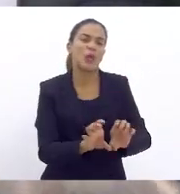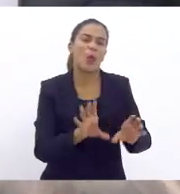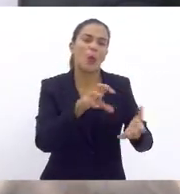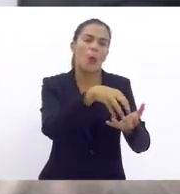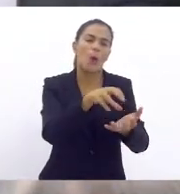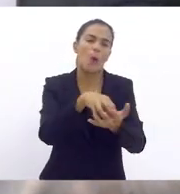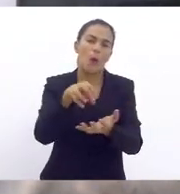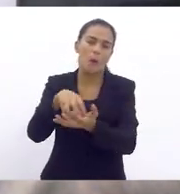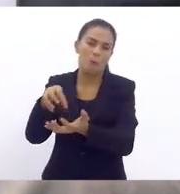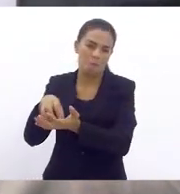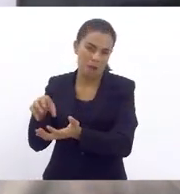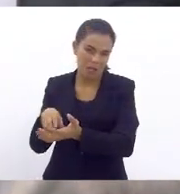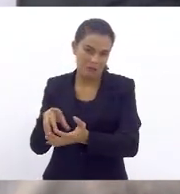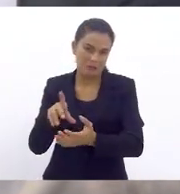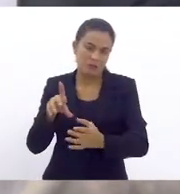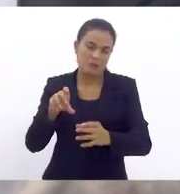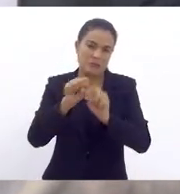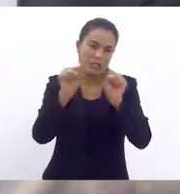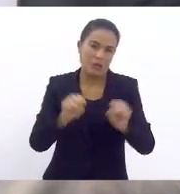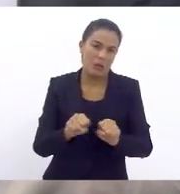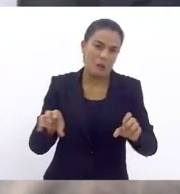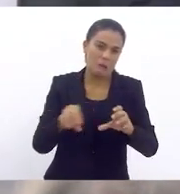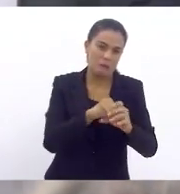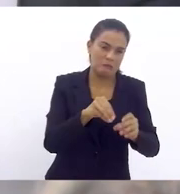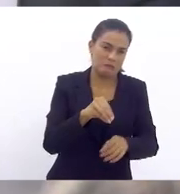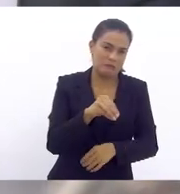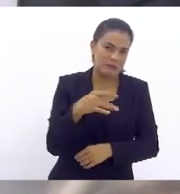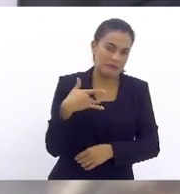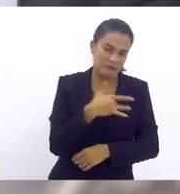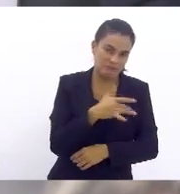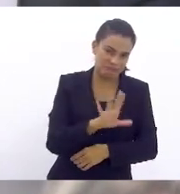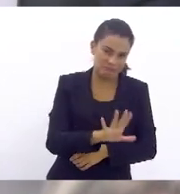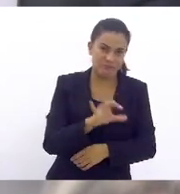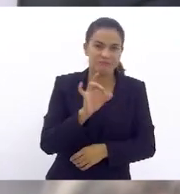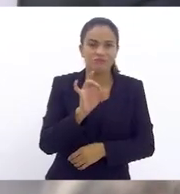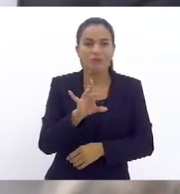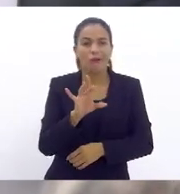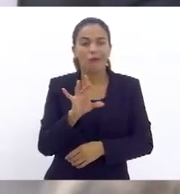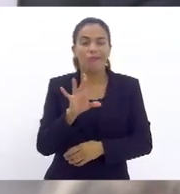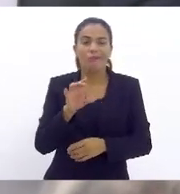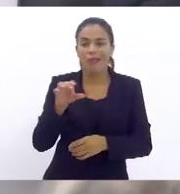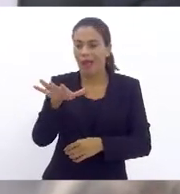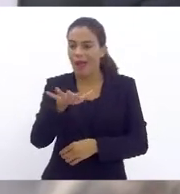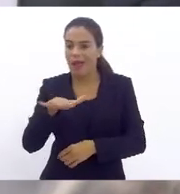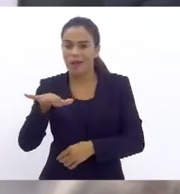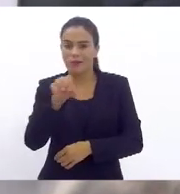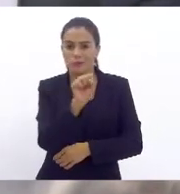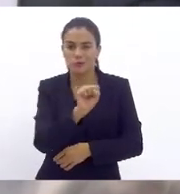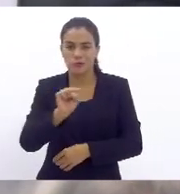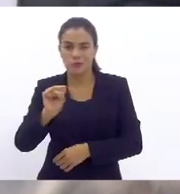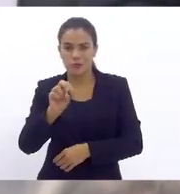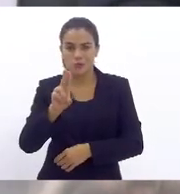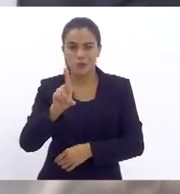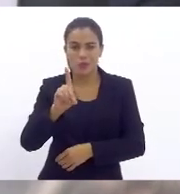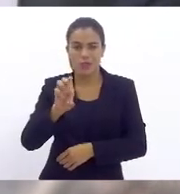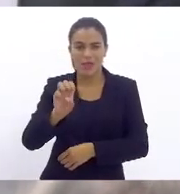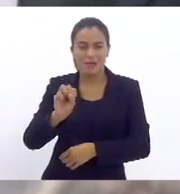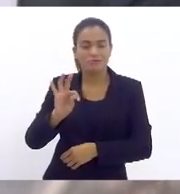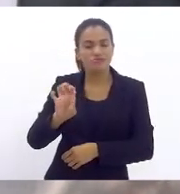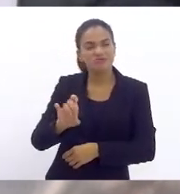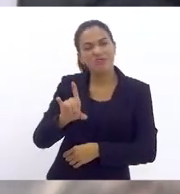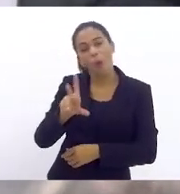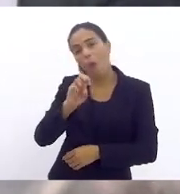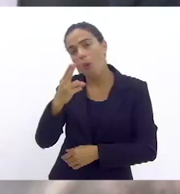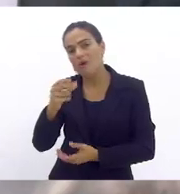produtivos né apenas na região sudeste né é peça e dentro dos estados da região Sudeste apenas nos povos dinâmicos